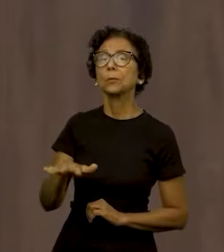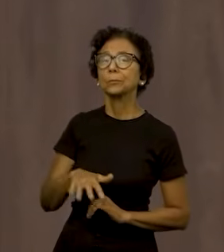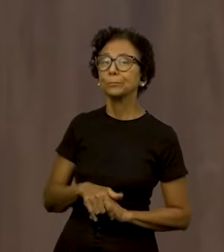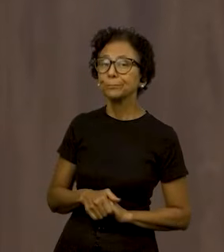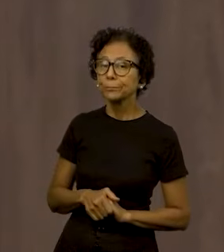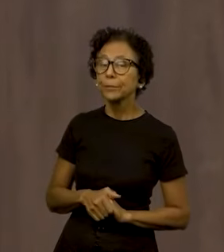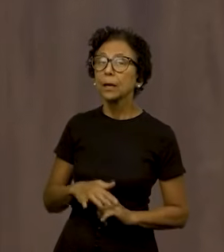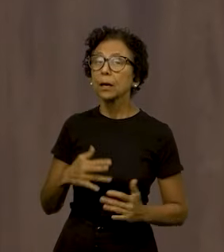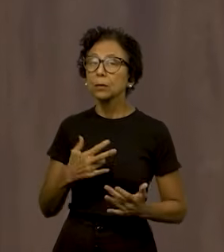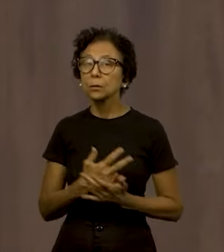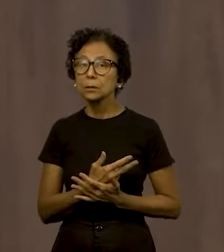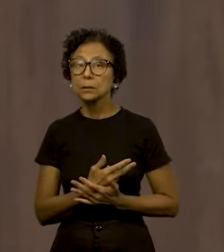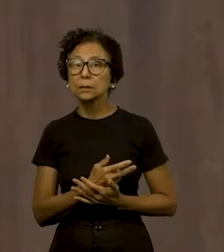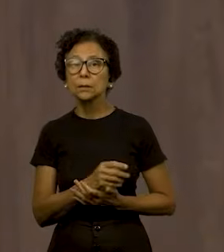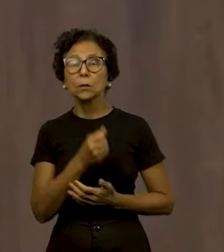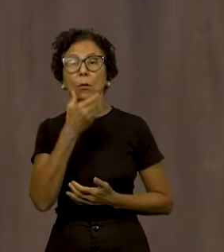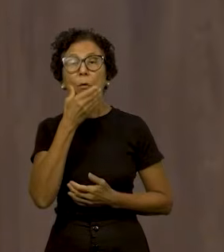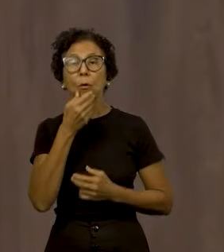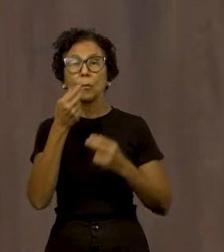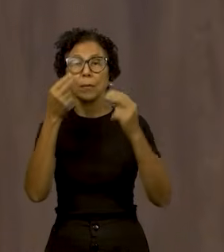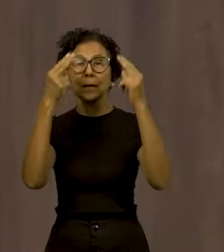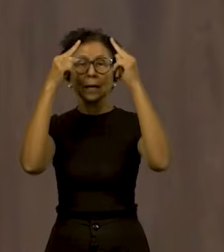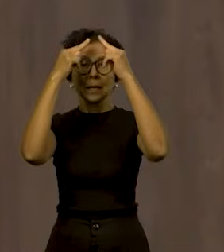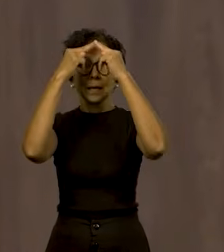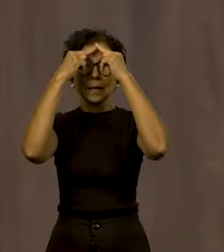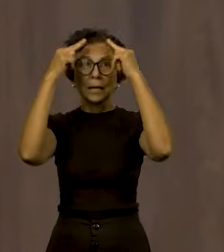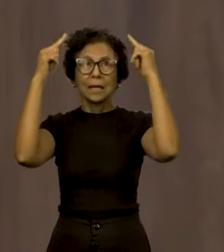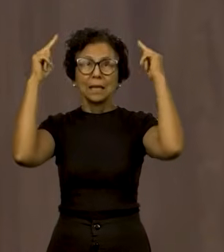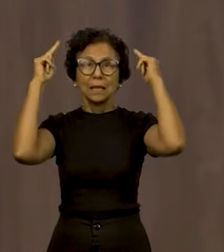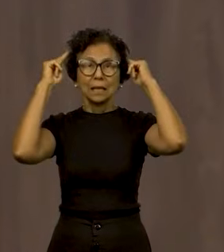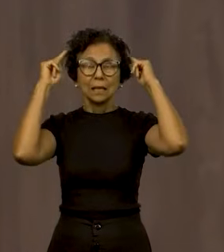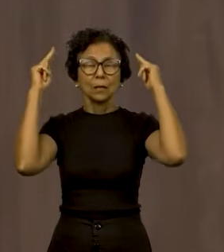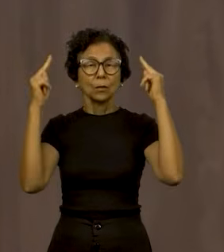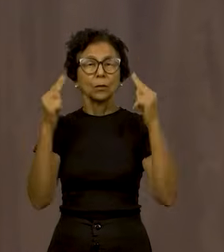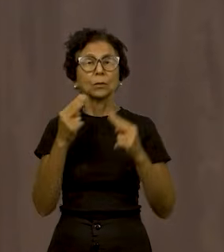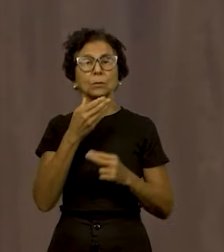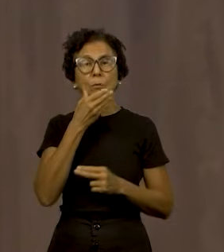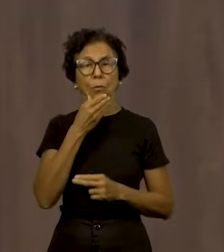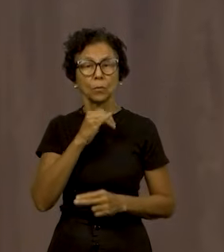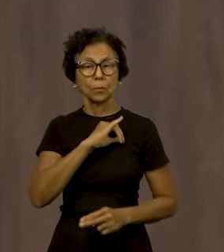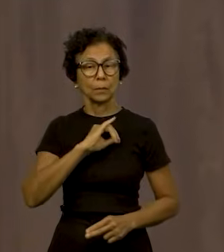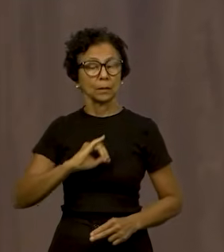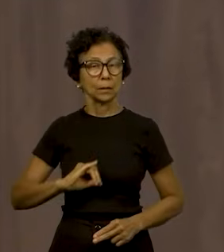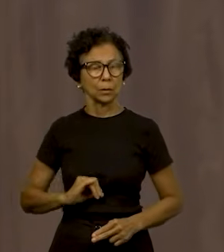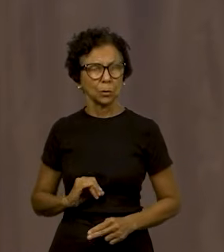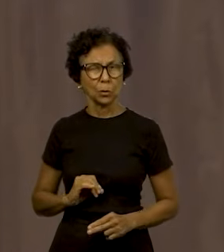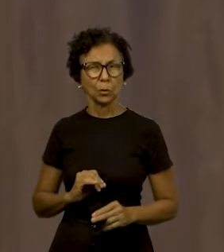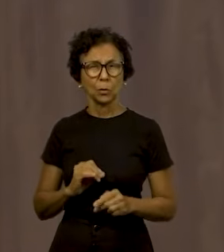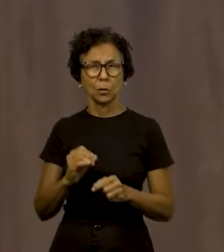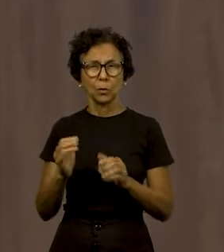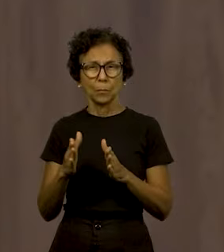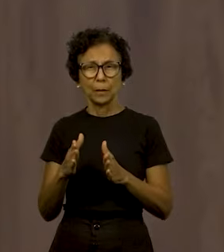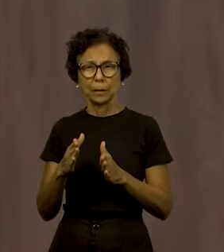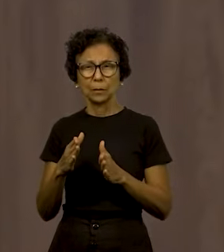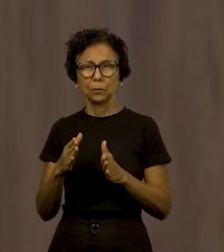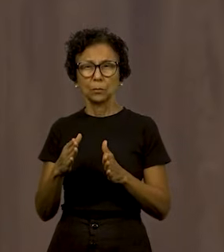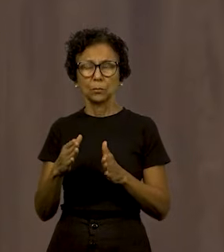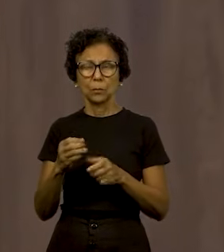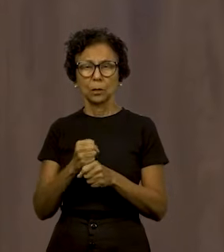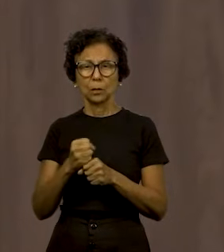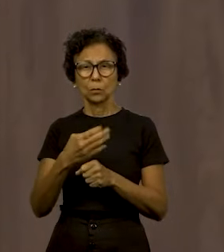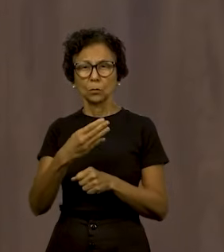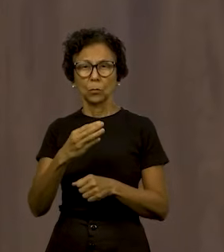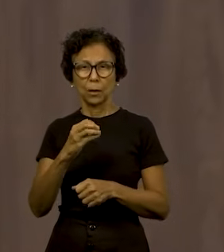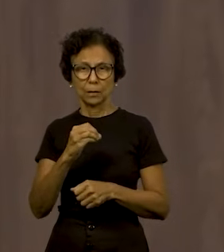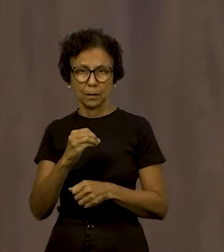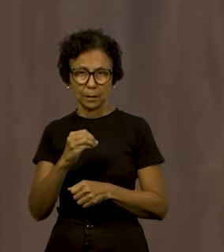Aí foi que Herodes ele se aproveita, lá no ano 40 a.C., ele se aproveita dessa situação, ele sai